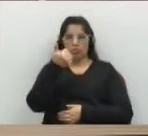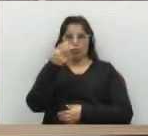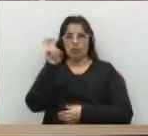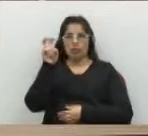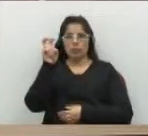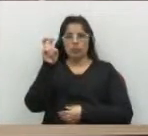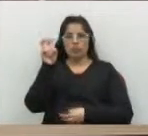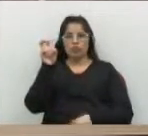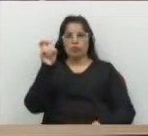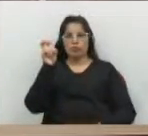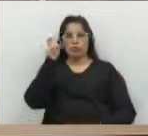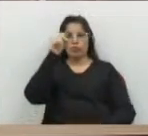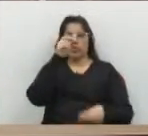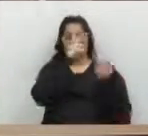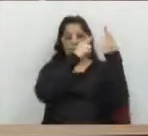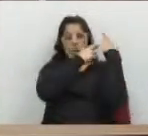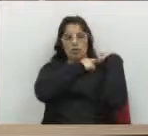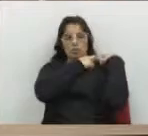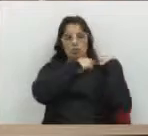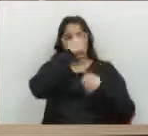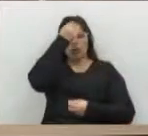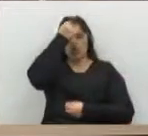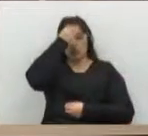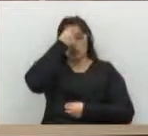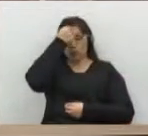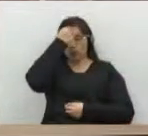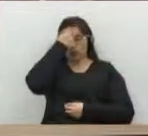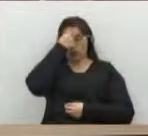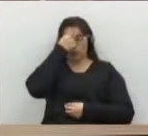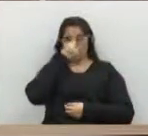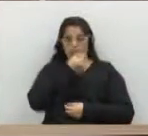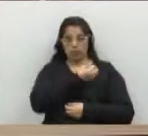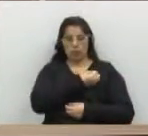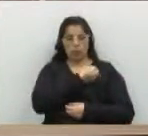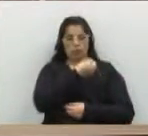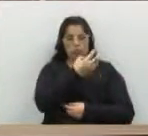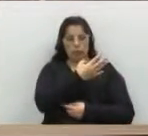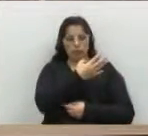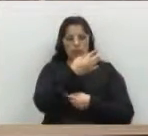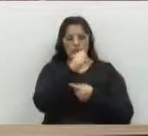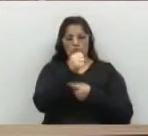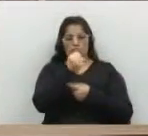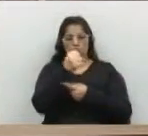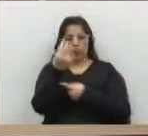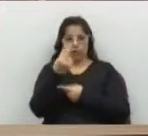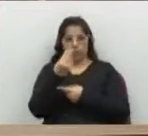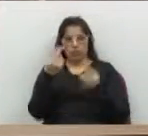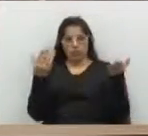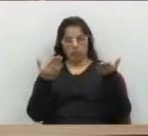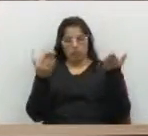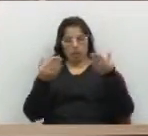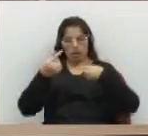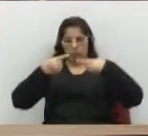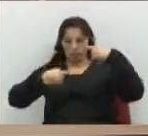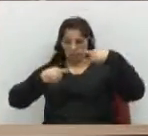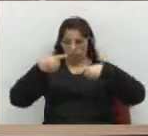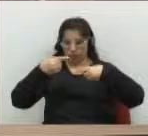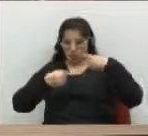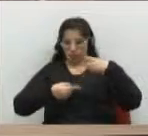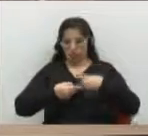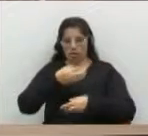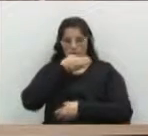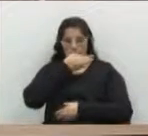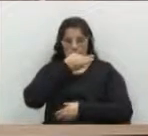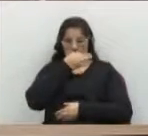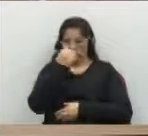482/2015, autor vereador Jorge de Freitas. Requerimento número 482 está em discussão. Não havendo quem queira